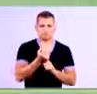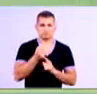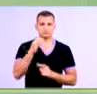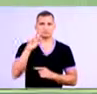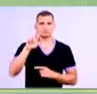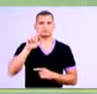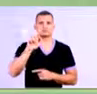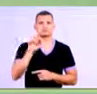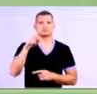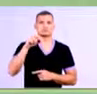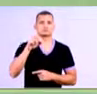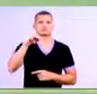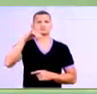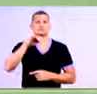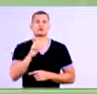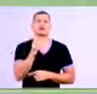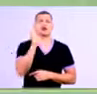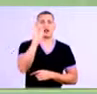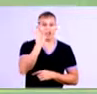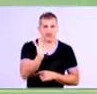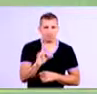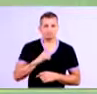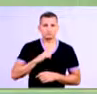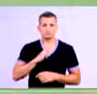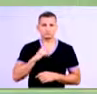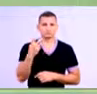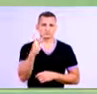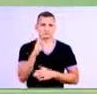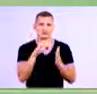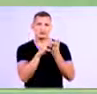uma delas tem as suas características peculiares.